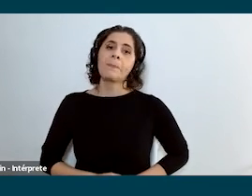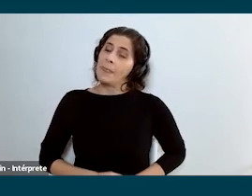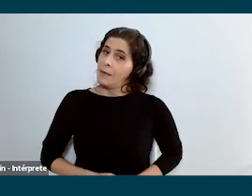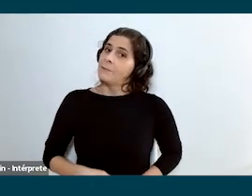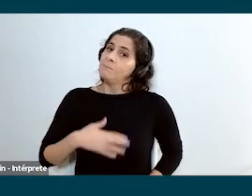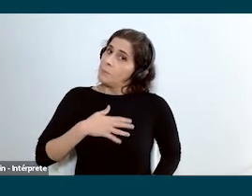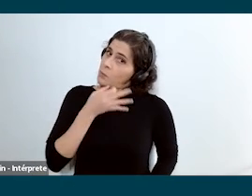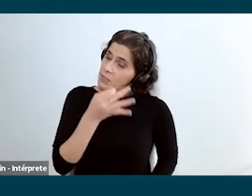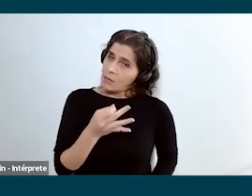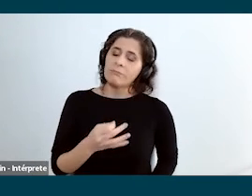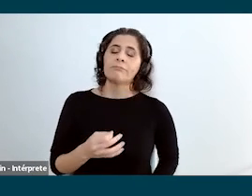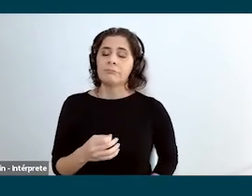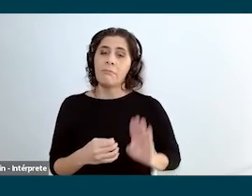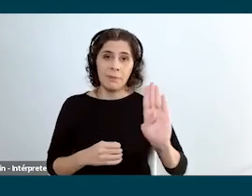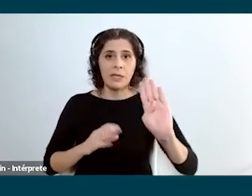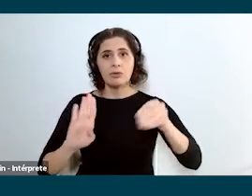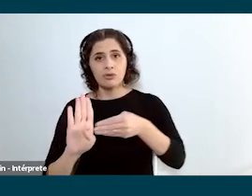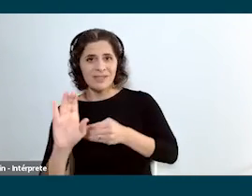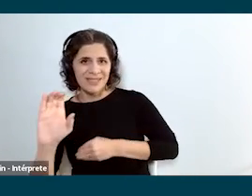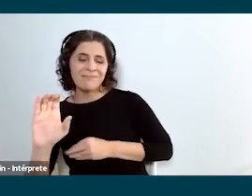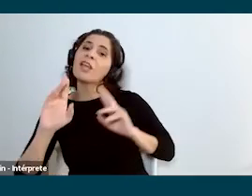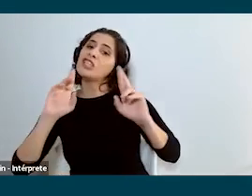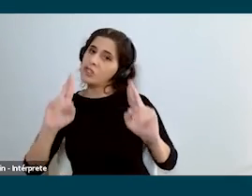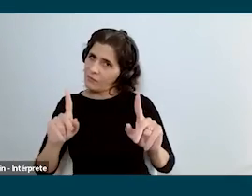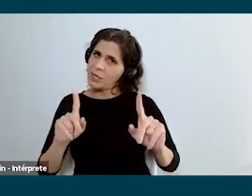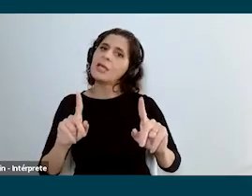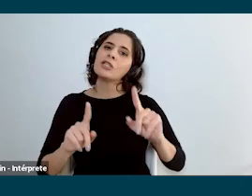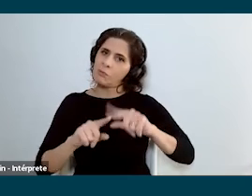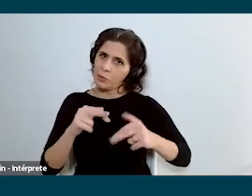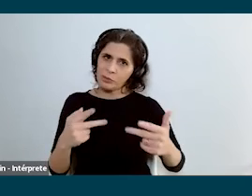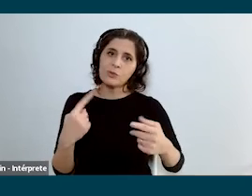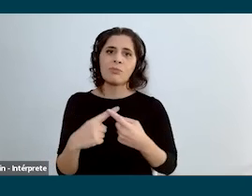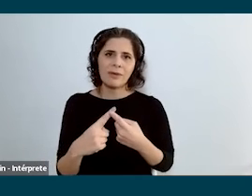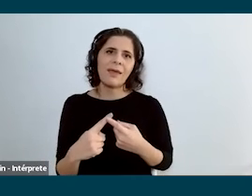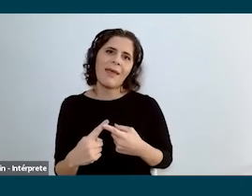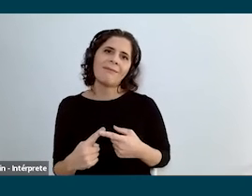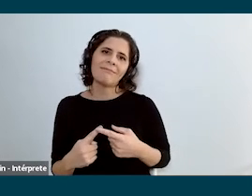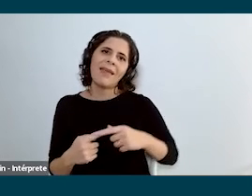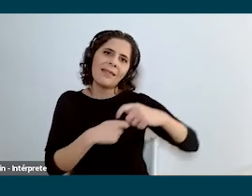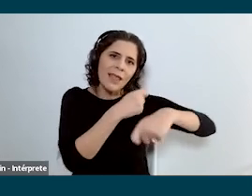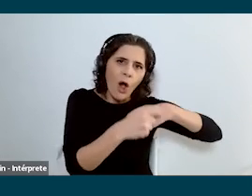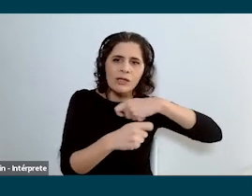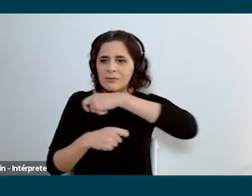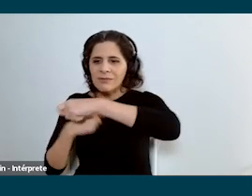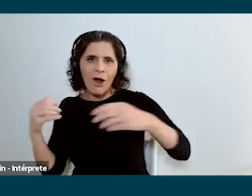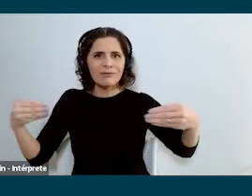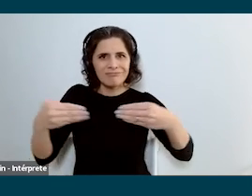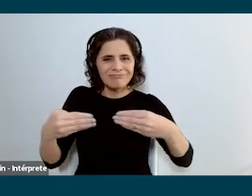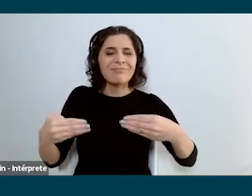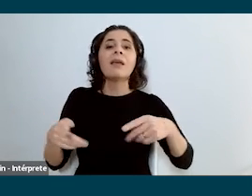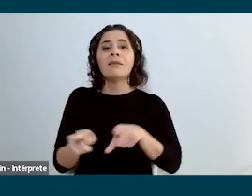Eu acho que produto B2C é diferente de produto que é voltado para o usuário final. B2C é um produto de negócio para negócio,